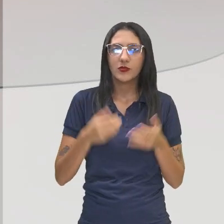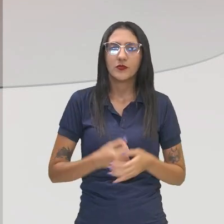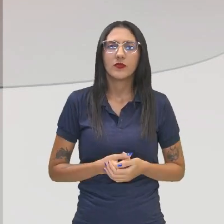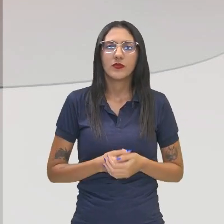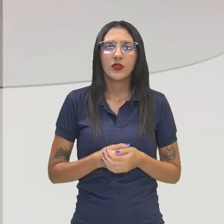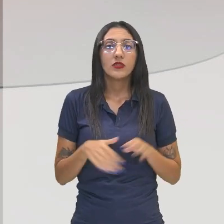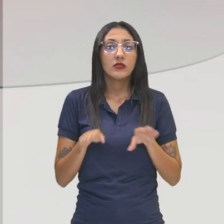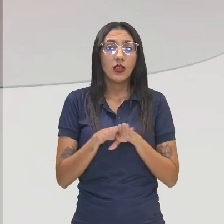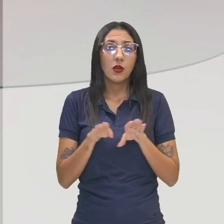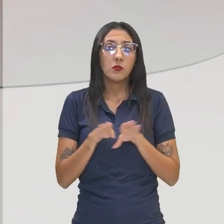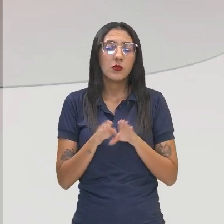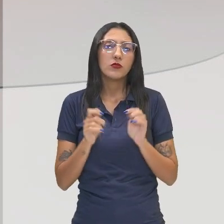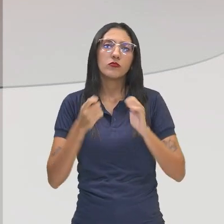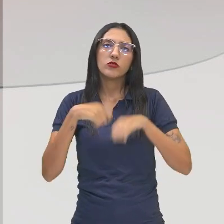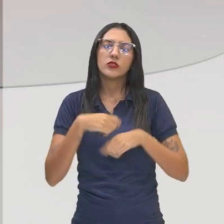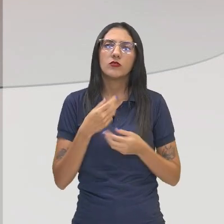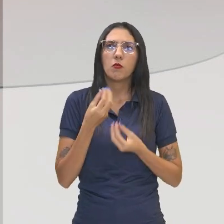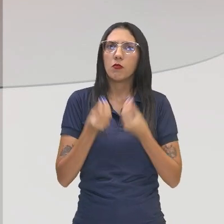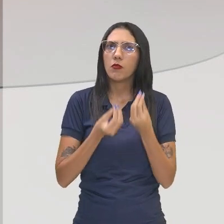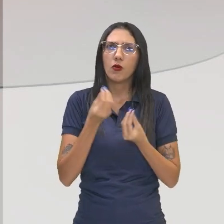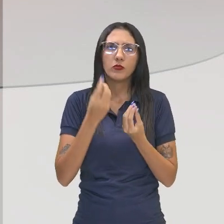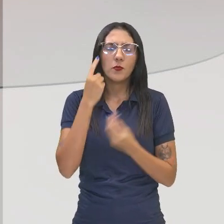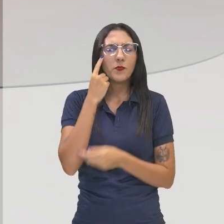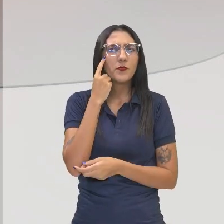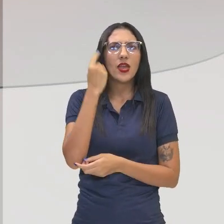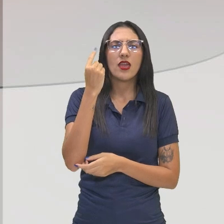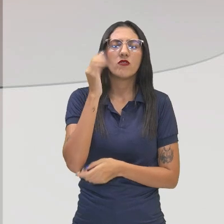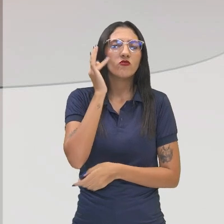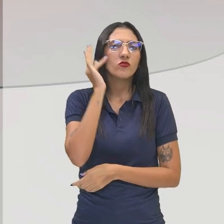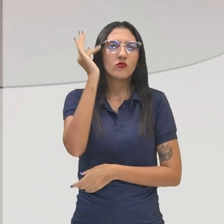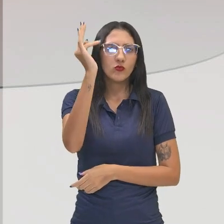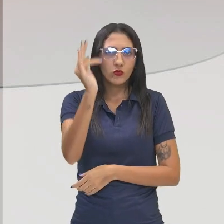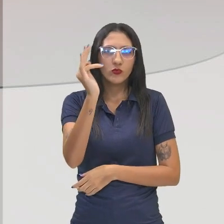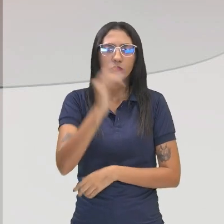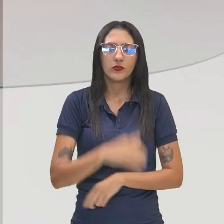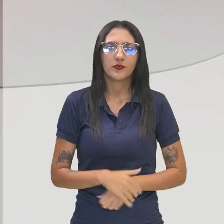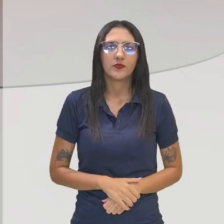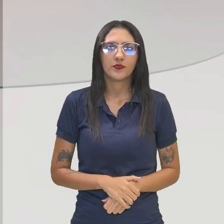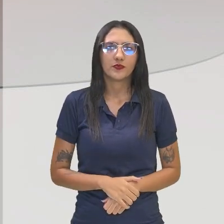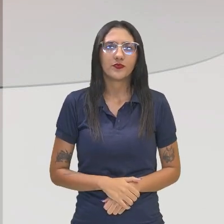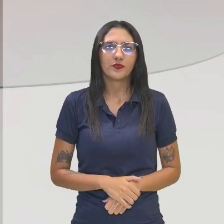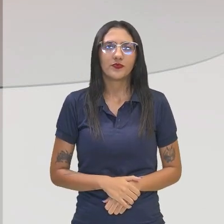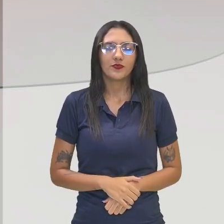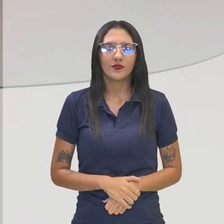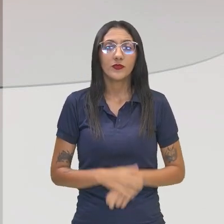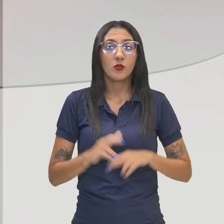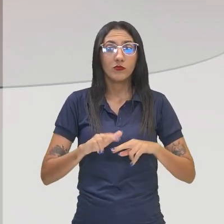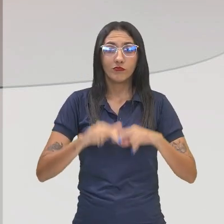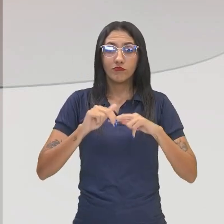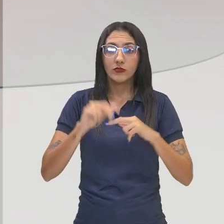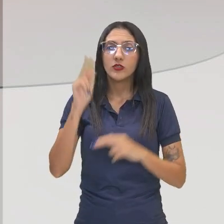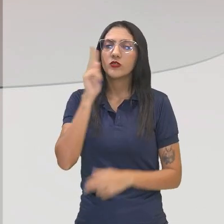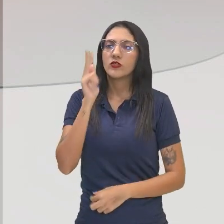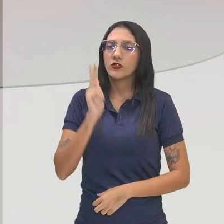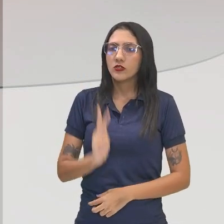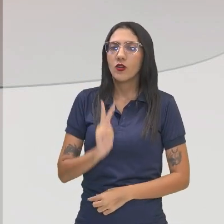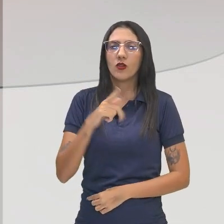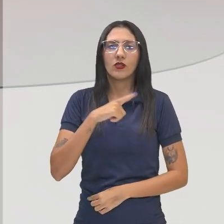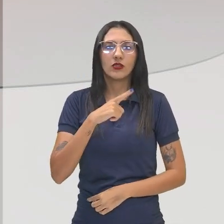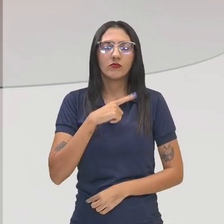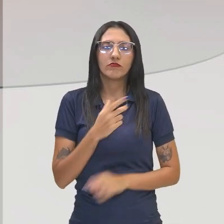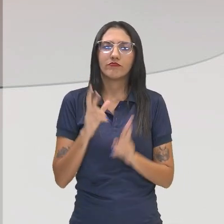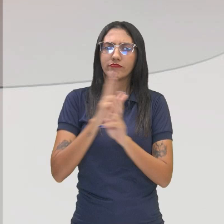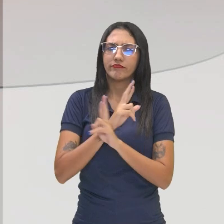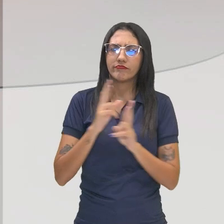para projetar o futuro. A história, ela é justamente esse olhar para os eventos